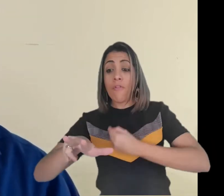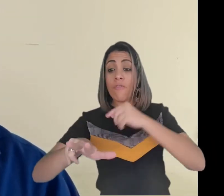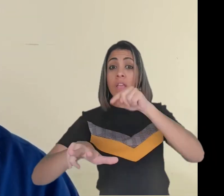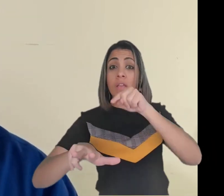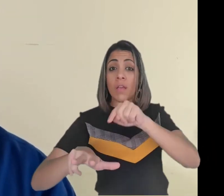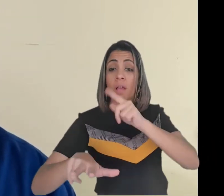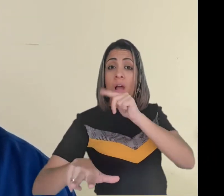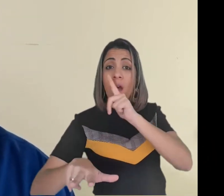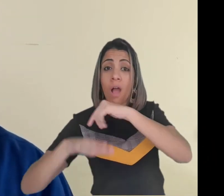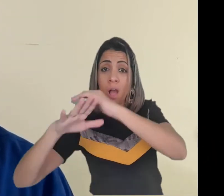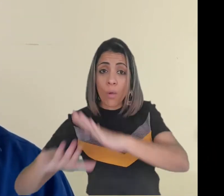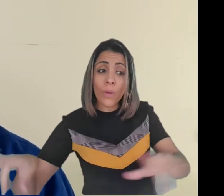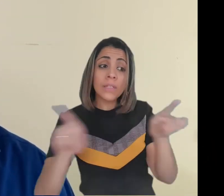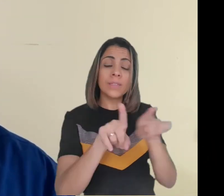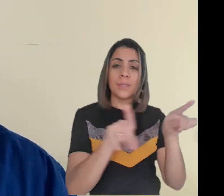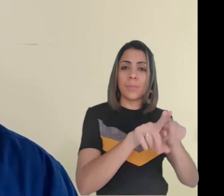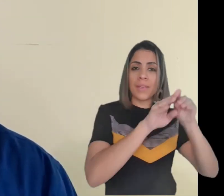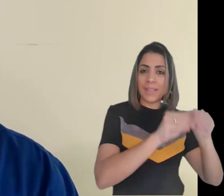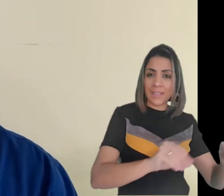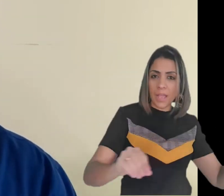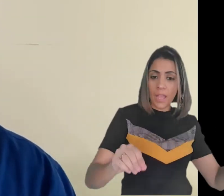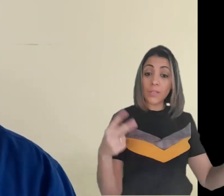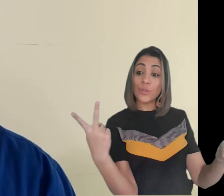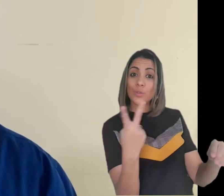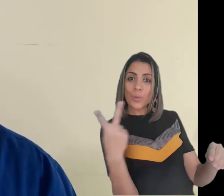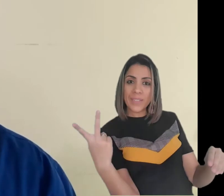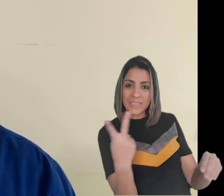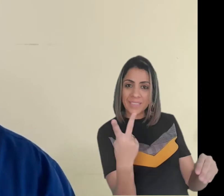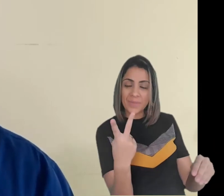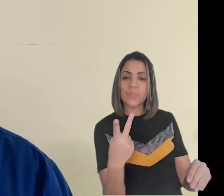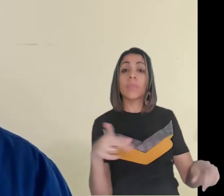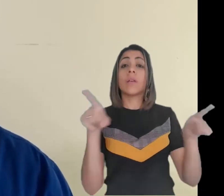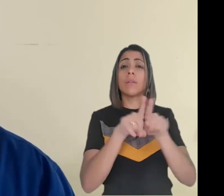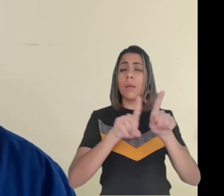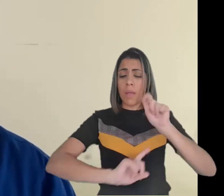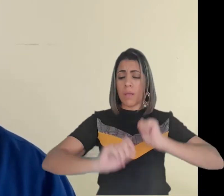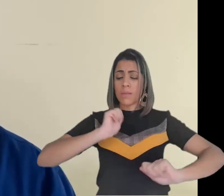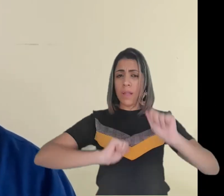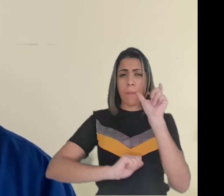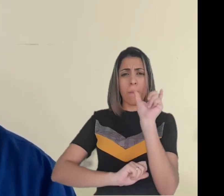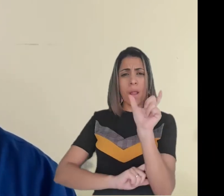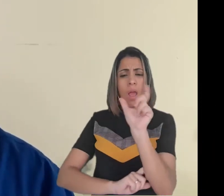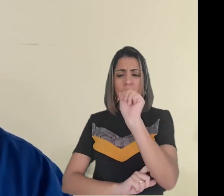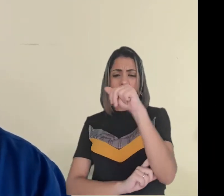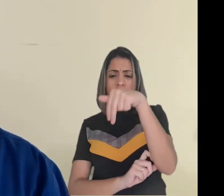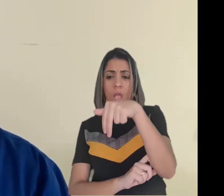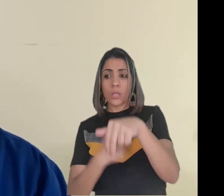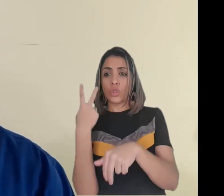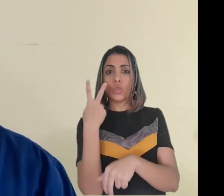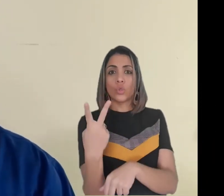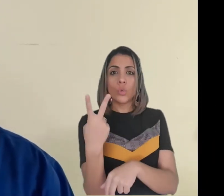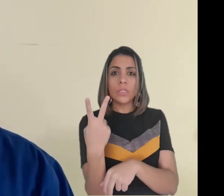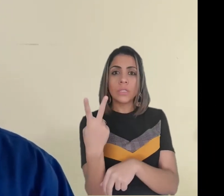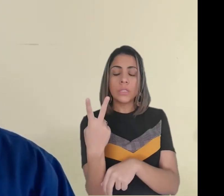água. Anfi, dois. Podemos fazer esse paralelo também com a palavra ansiedade.